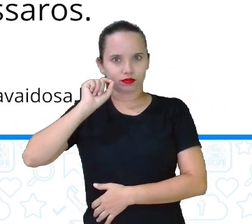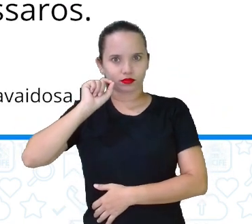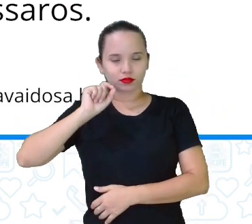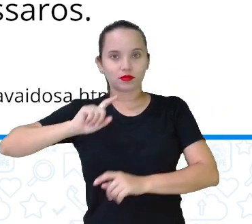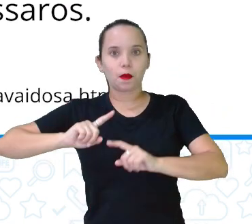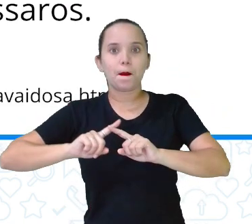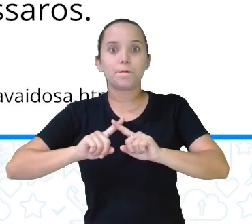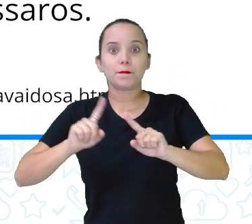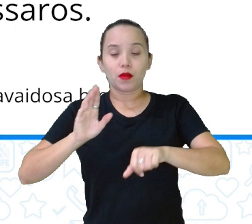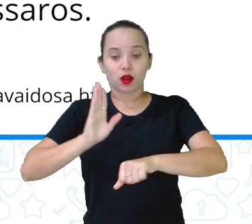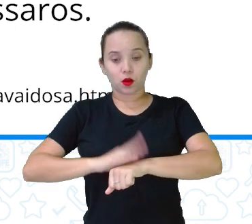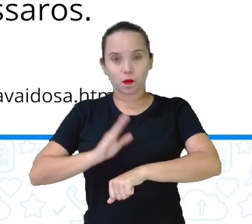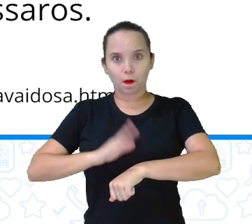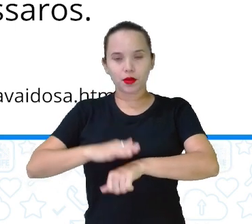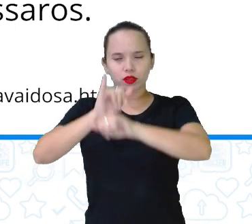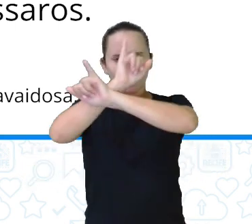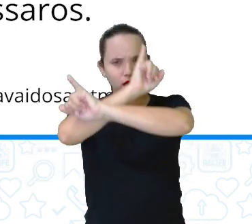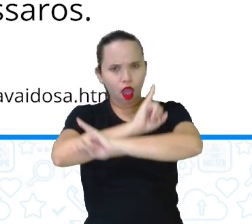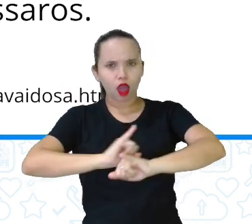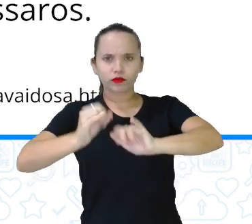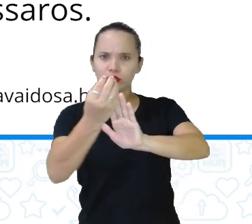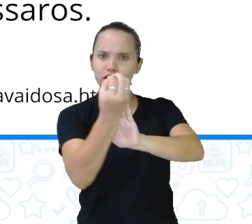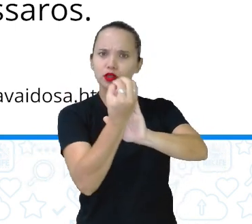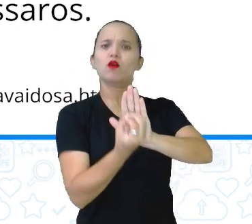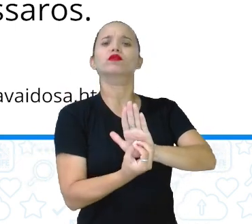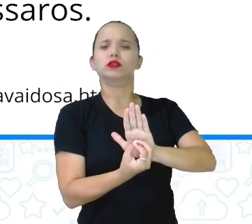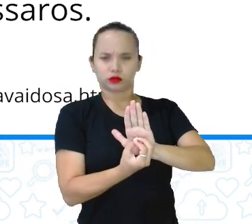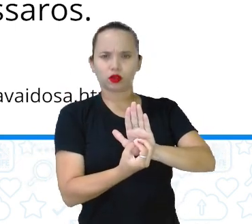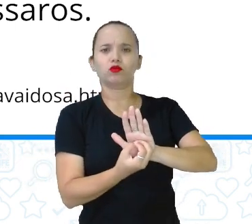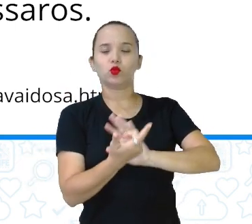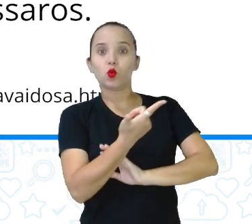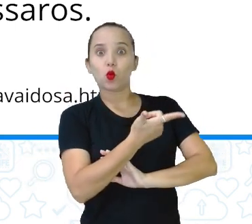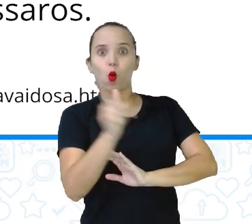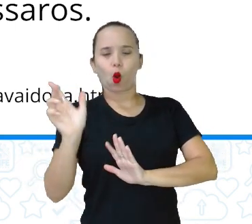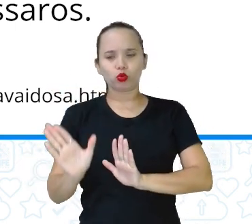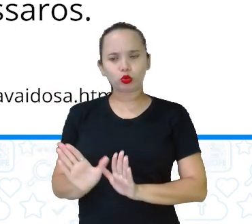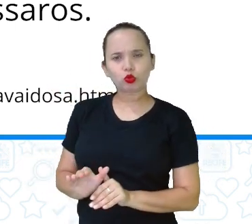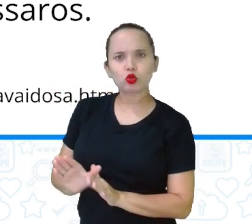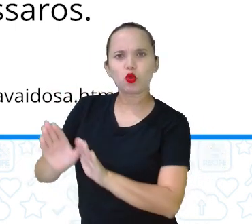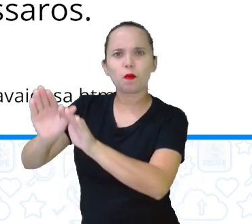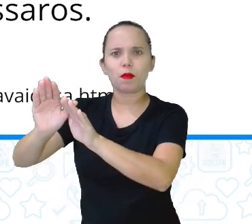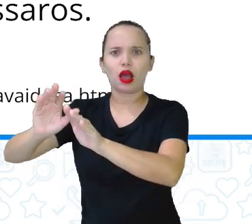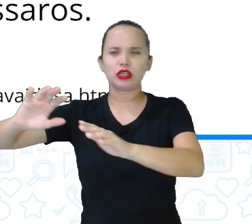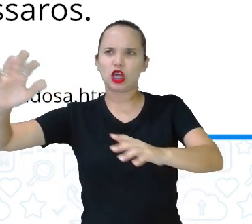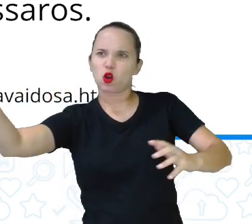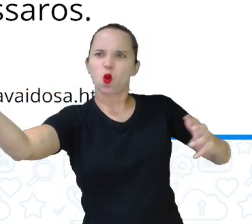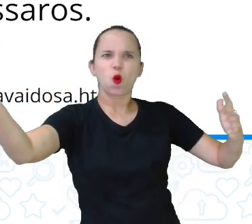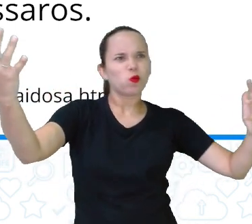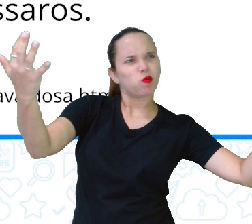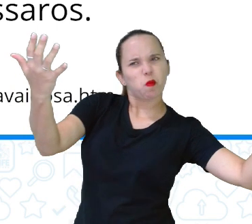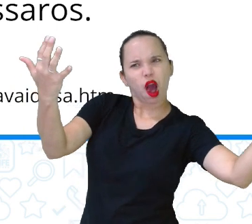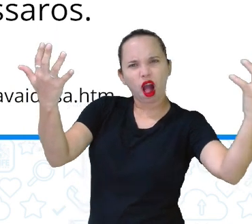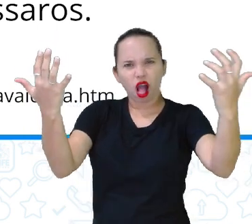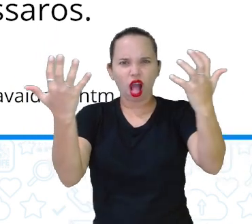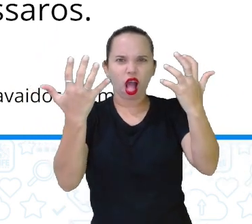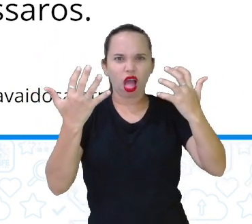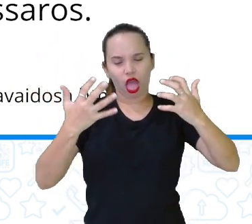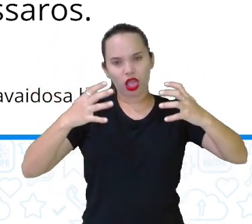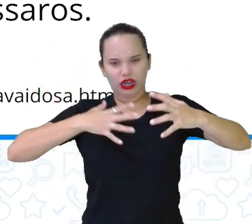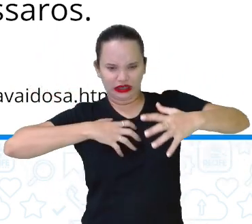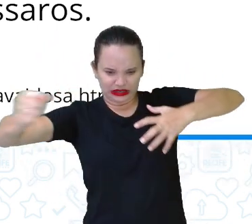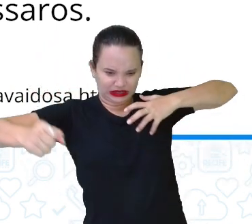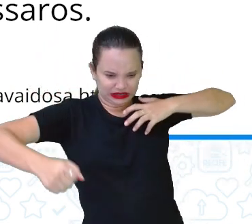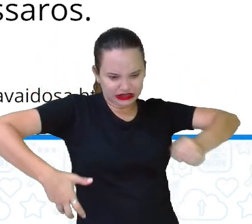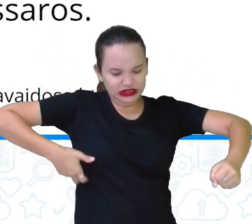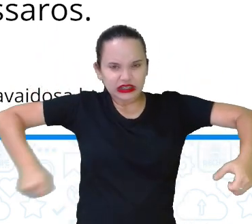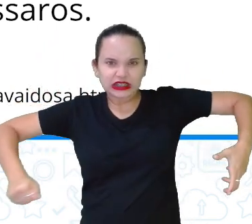fazer a declaração oficial quando todos os outros pássaros avançaram para o futuro rei e arrancaram